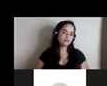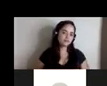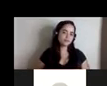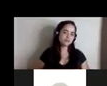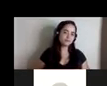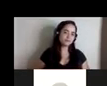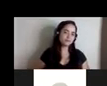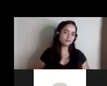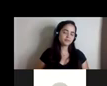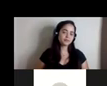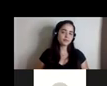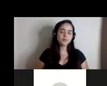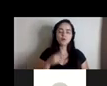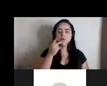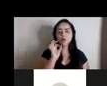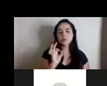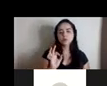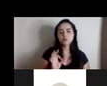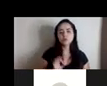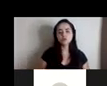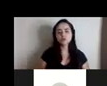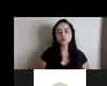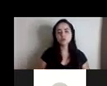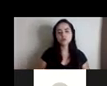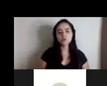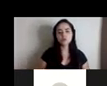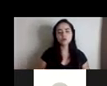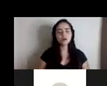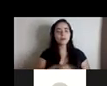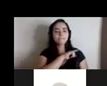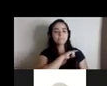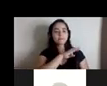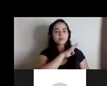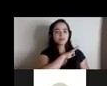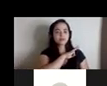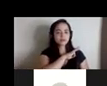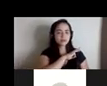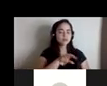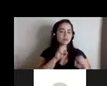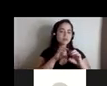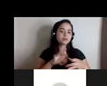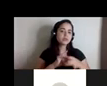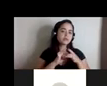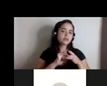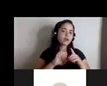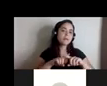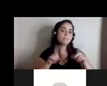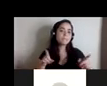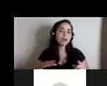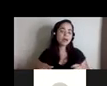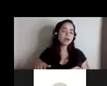E eu não estou falando só do ensino médio integrado nesse campo, eu estou falando da educação